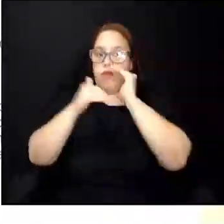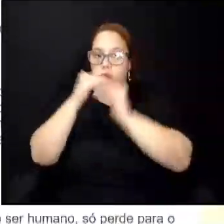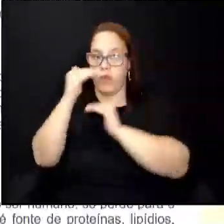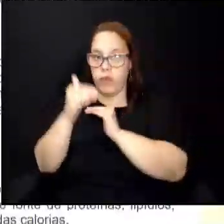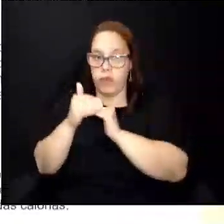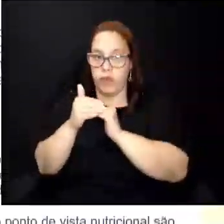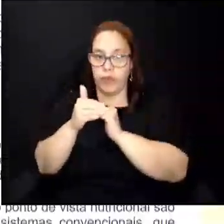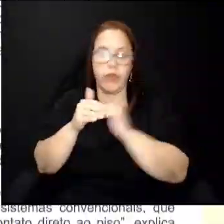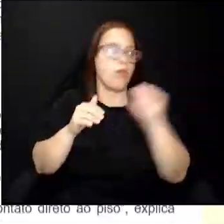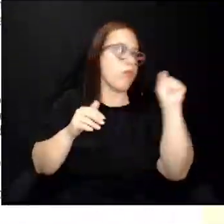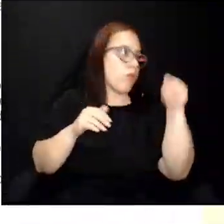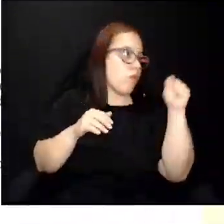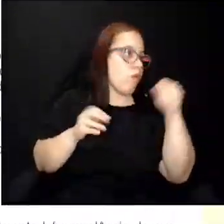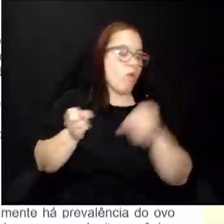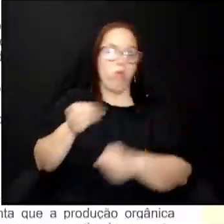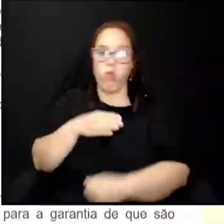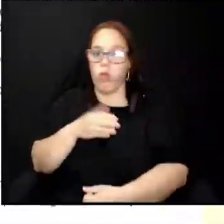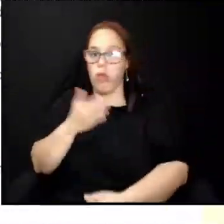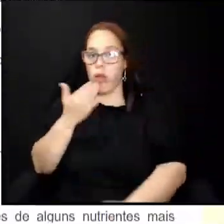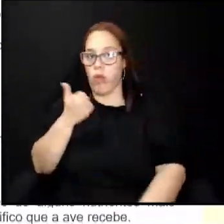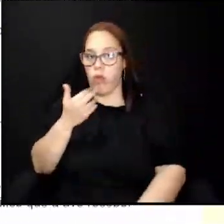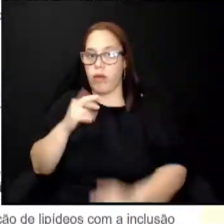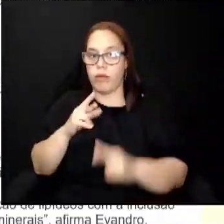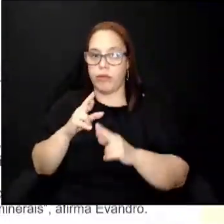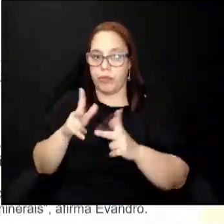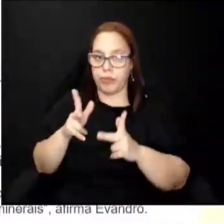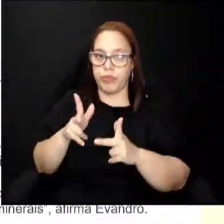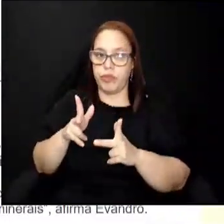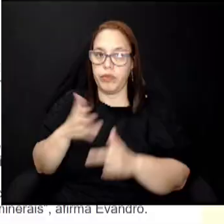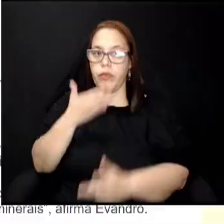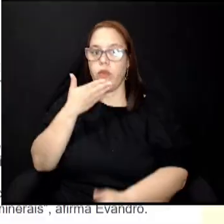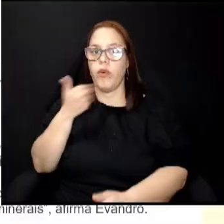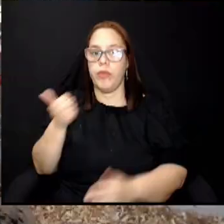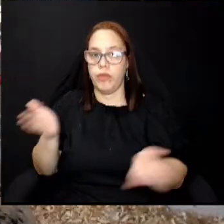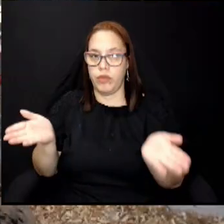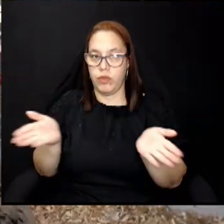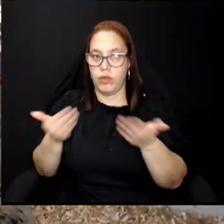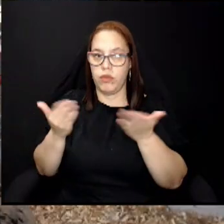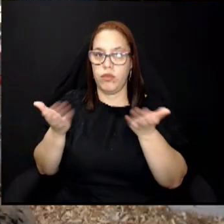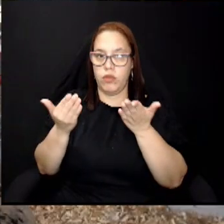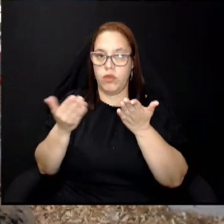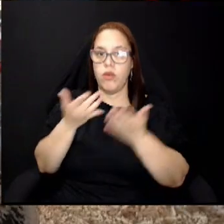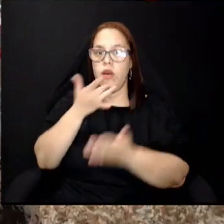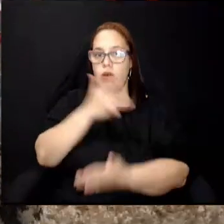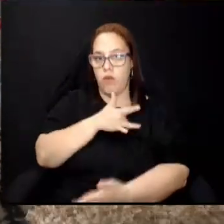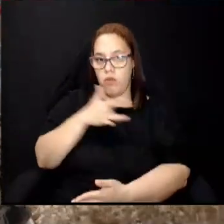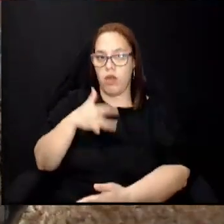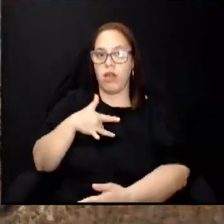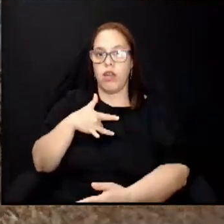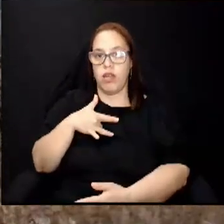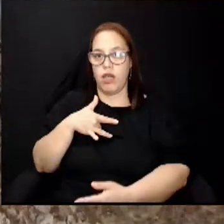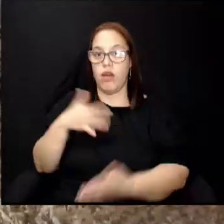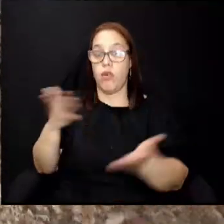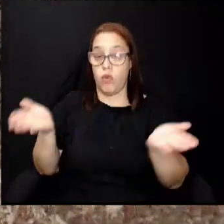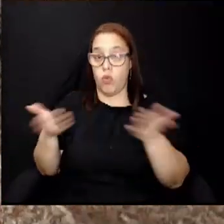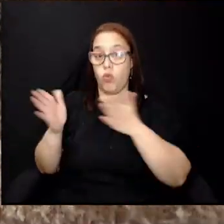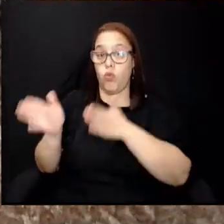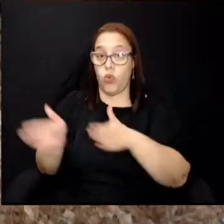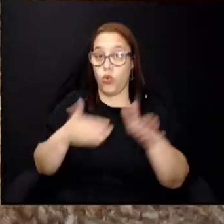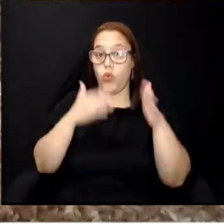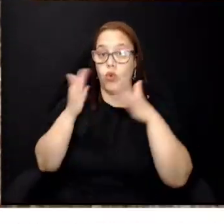novas dietas, saber se melhorou, promoveu o bem-estar desses animais, promoveu produção,